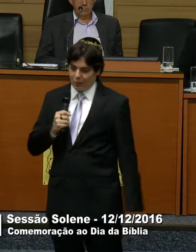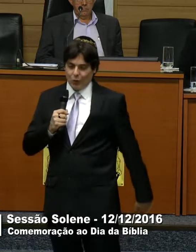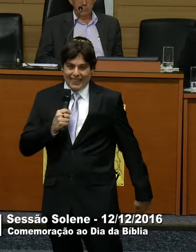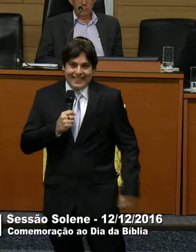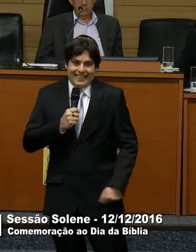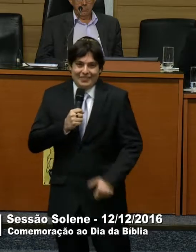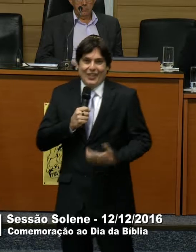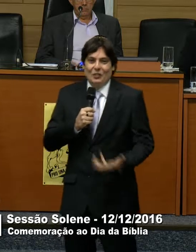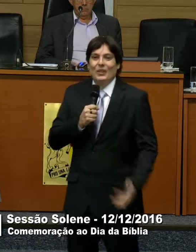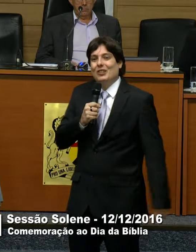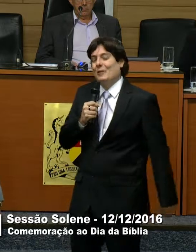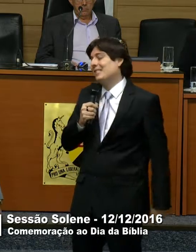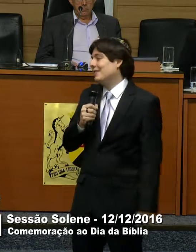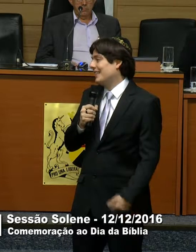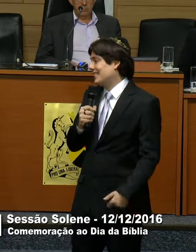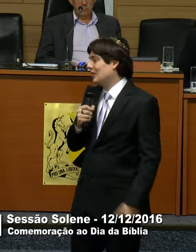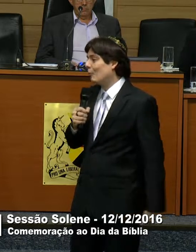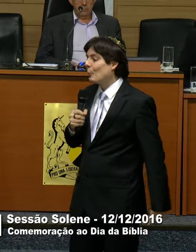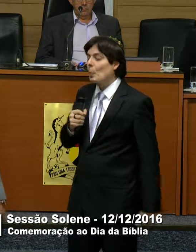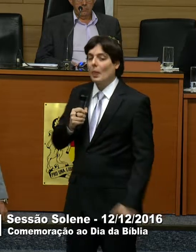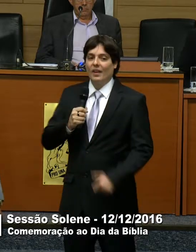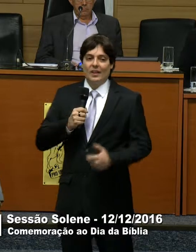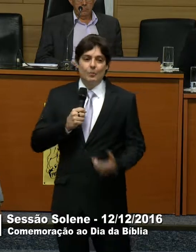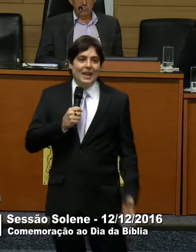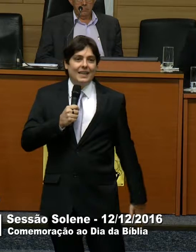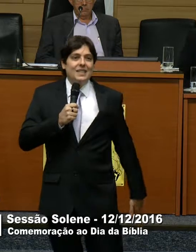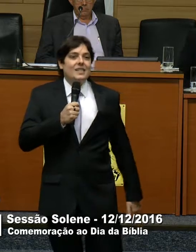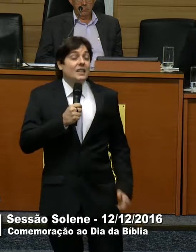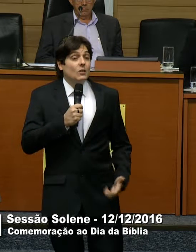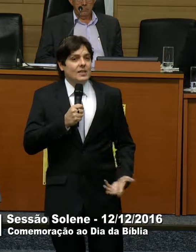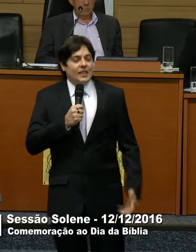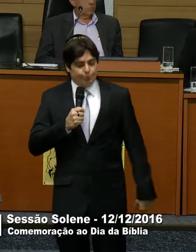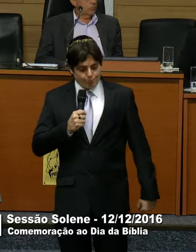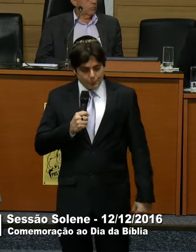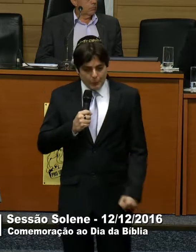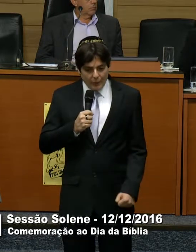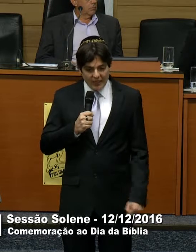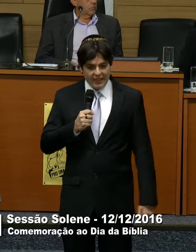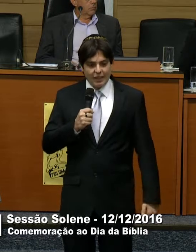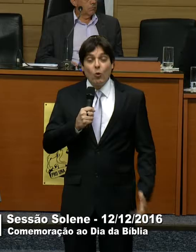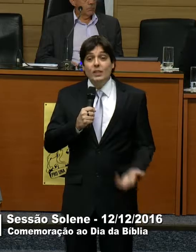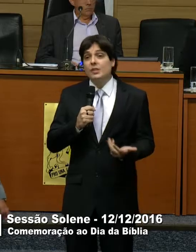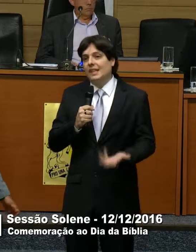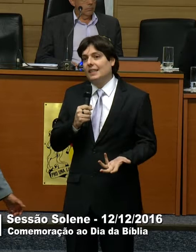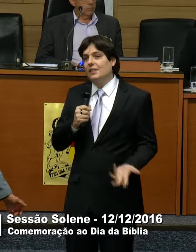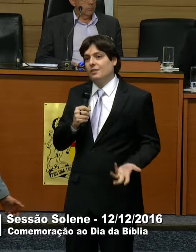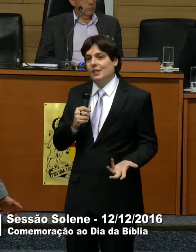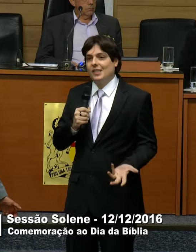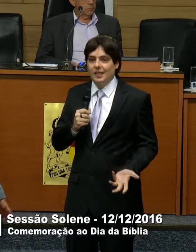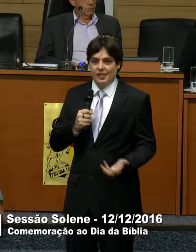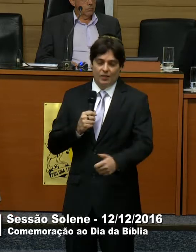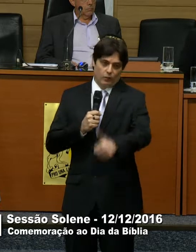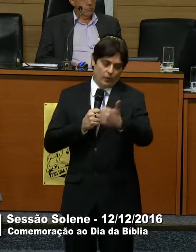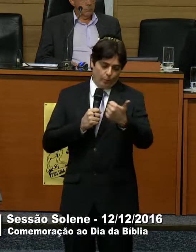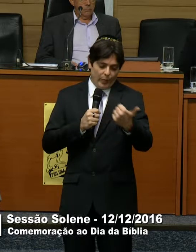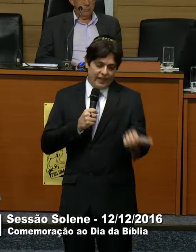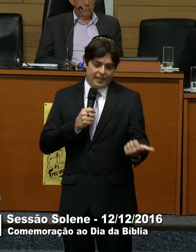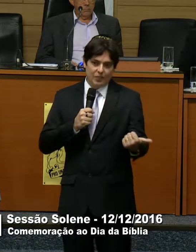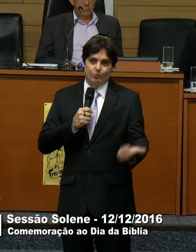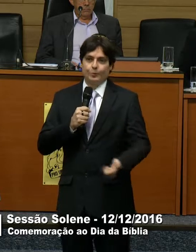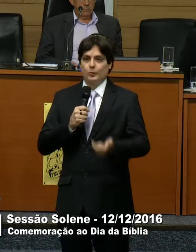eles escolheram aqueles livros que eles conseguiam guardar, não era só o que eles queriam, né? O que eles conseguiam